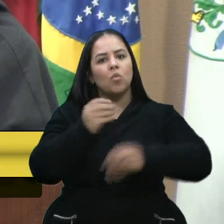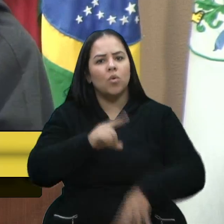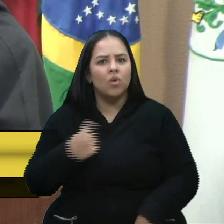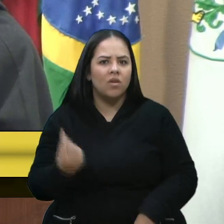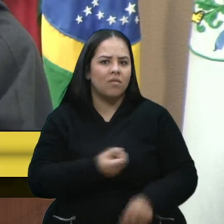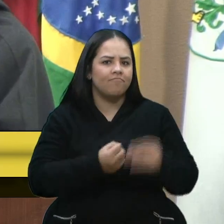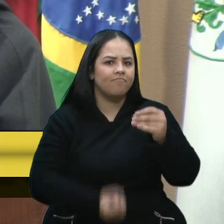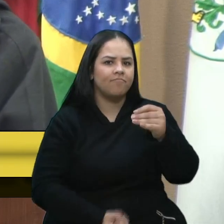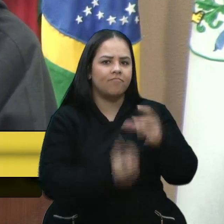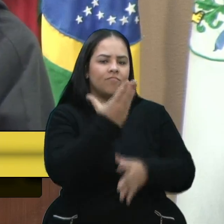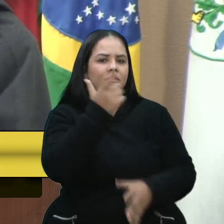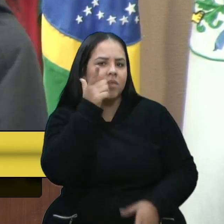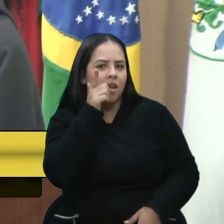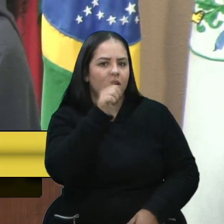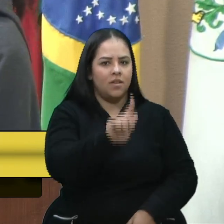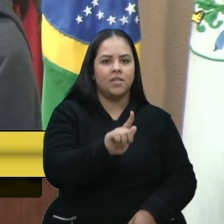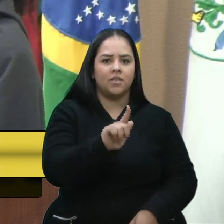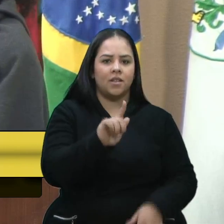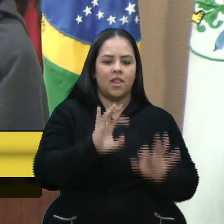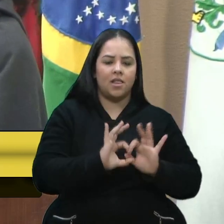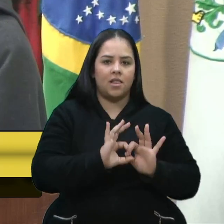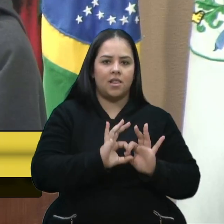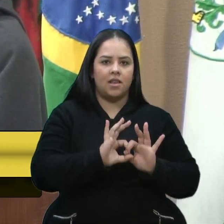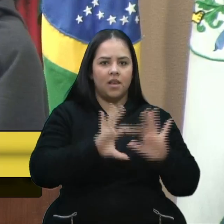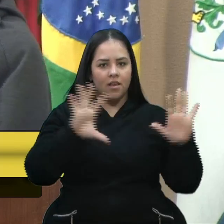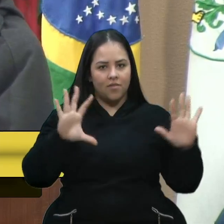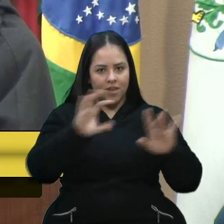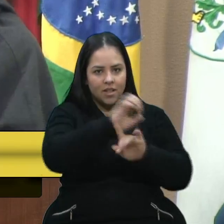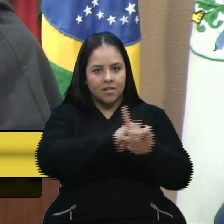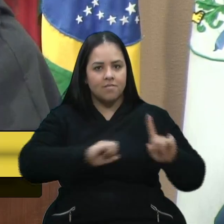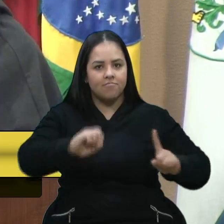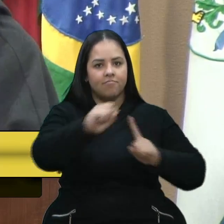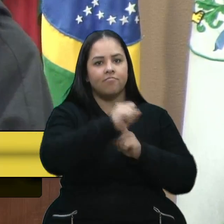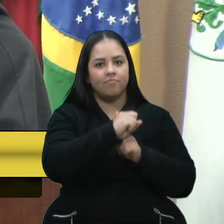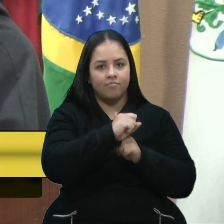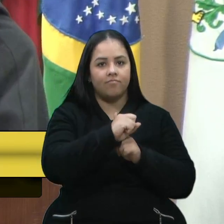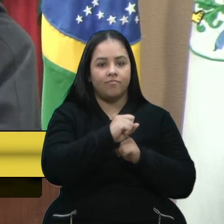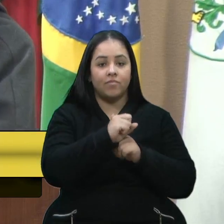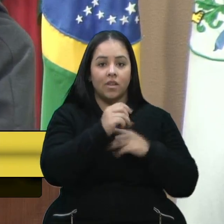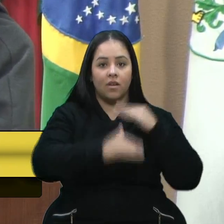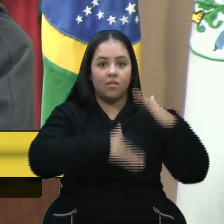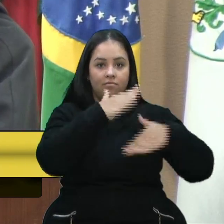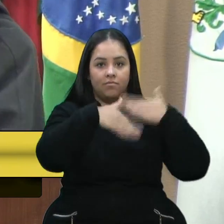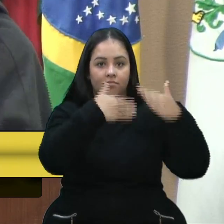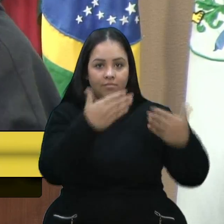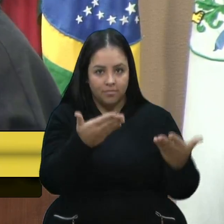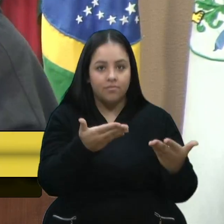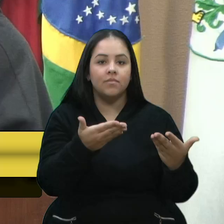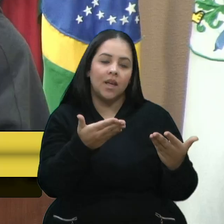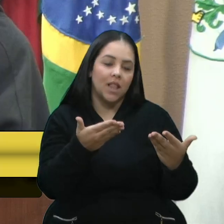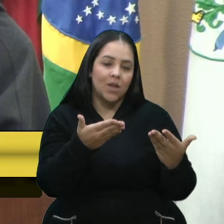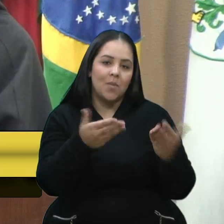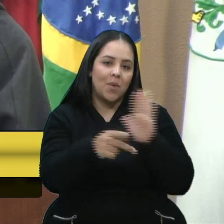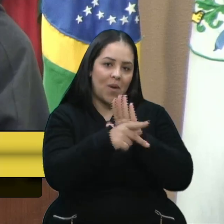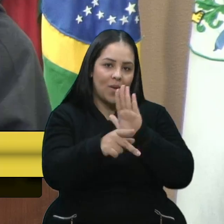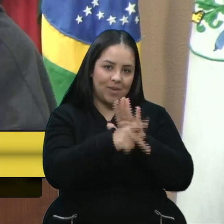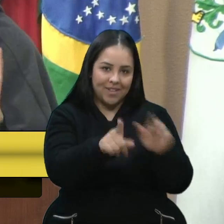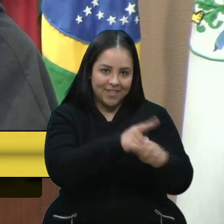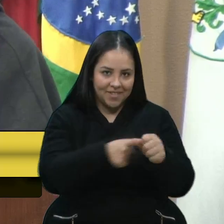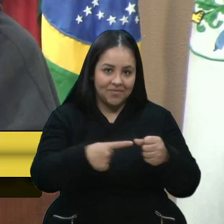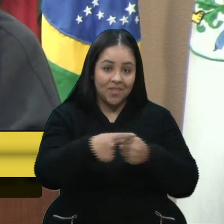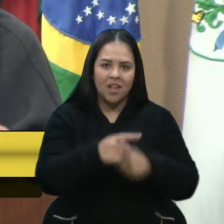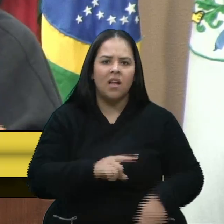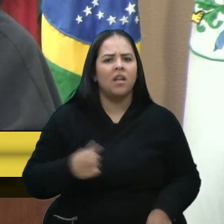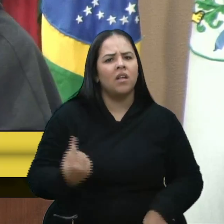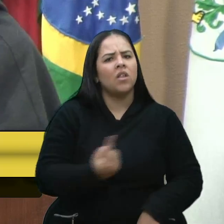e conquistarmos a emancipação da nossa sociedade e o desenvolvimento dela. Se nós pararmos para